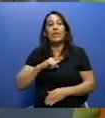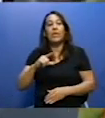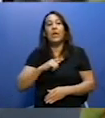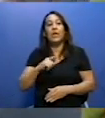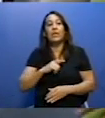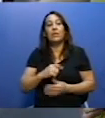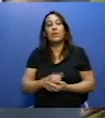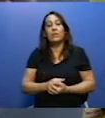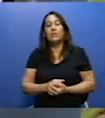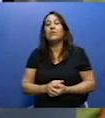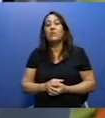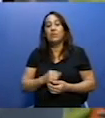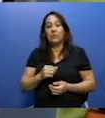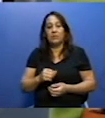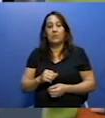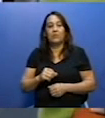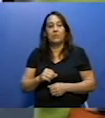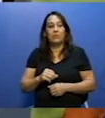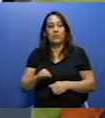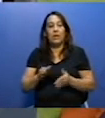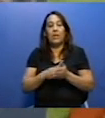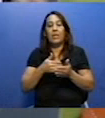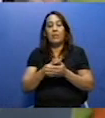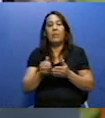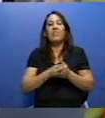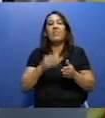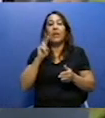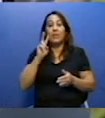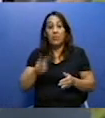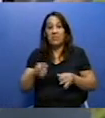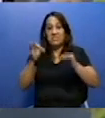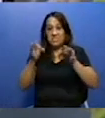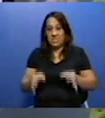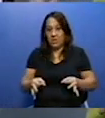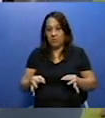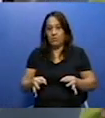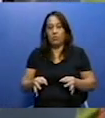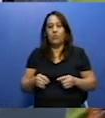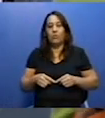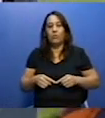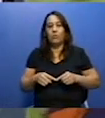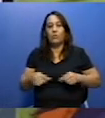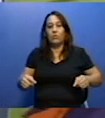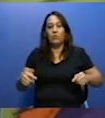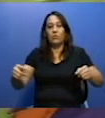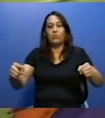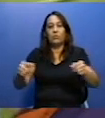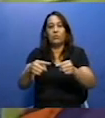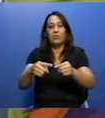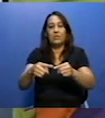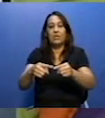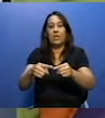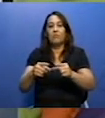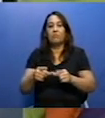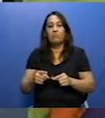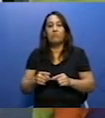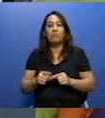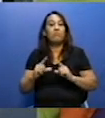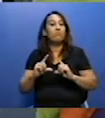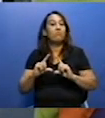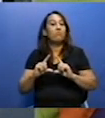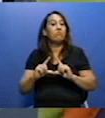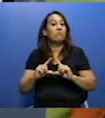de cinza, vai ficar mais fácil ainda. Todos têm o mesmo formato? Olha, olha as figuras